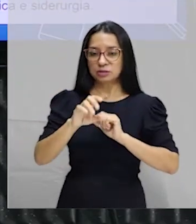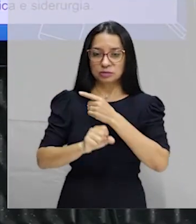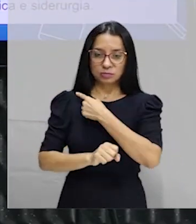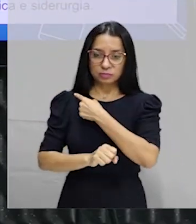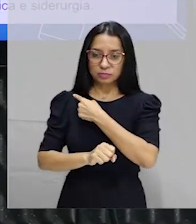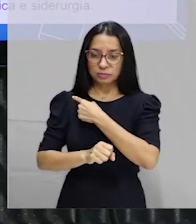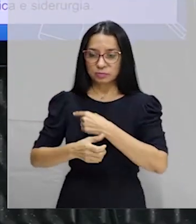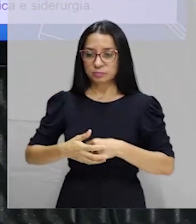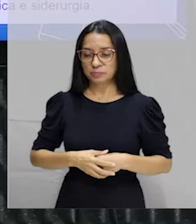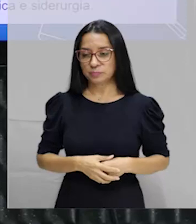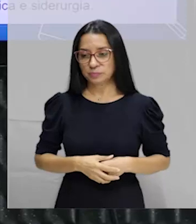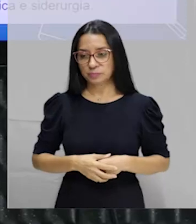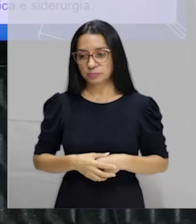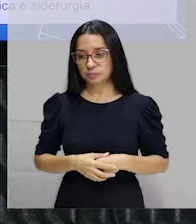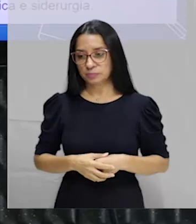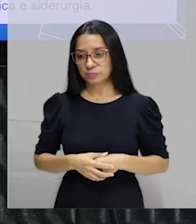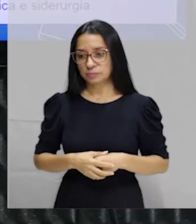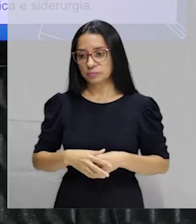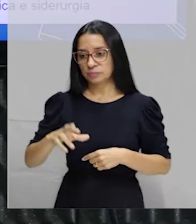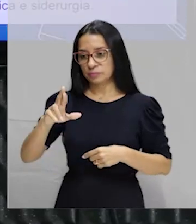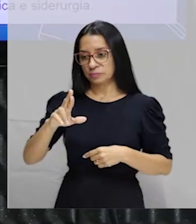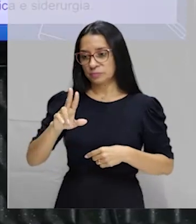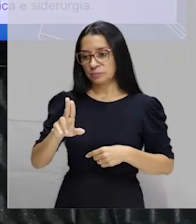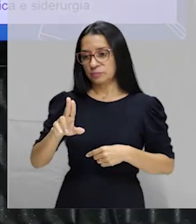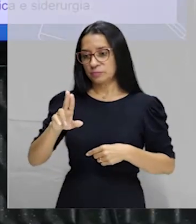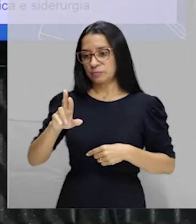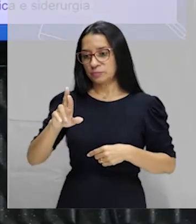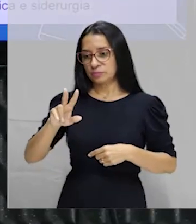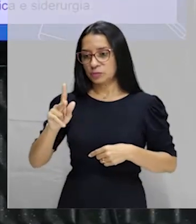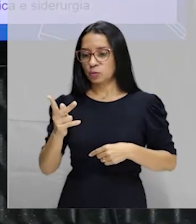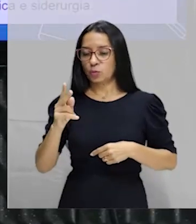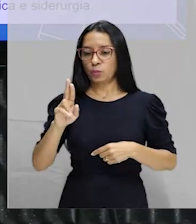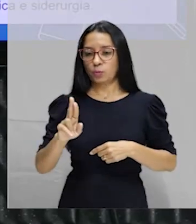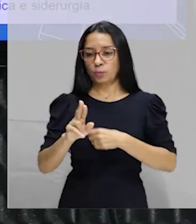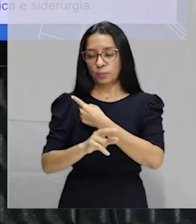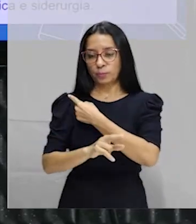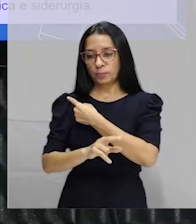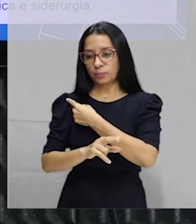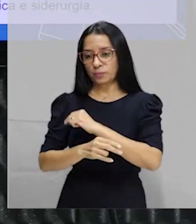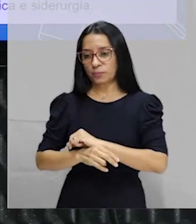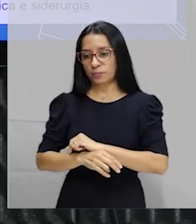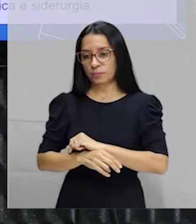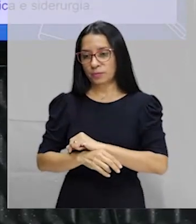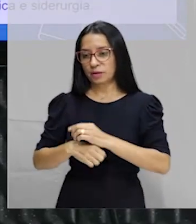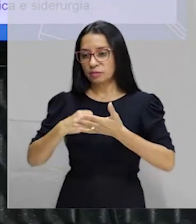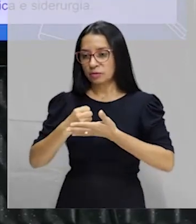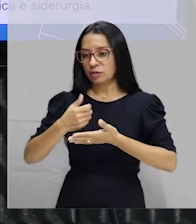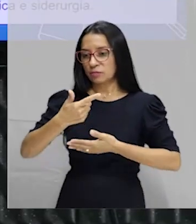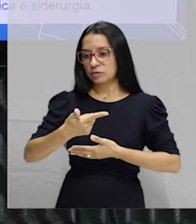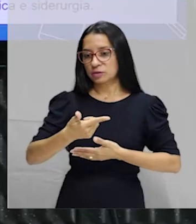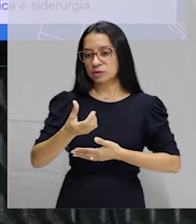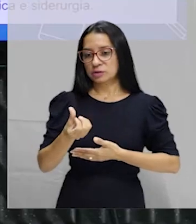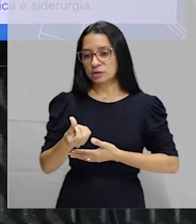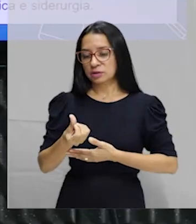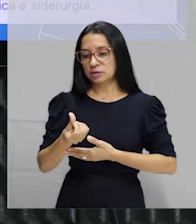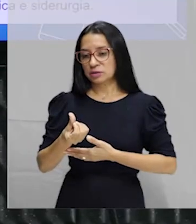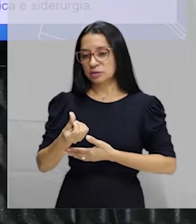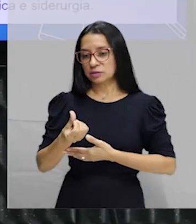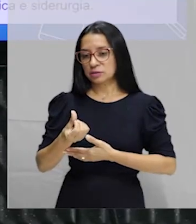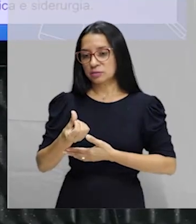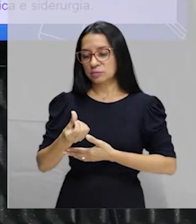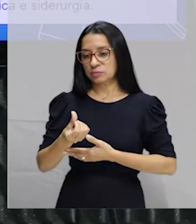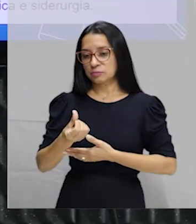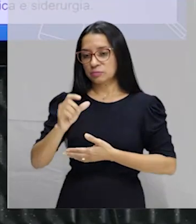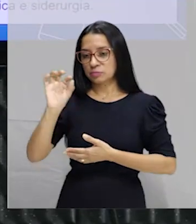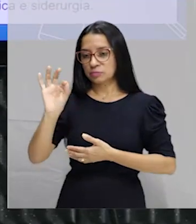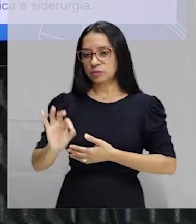Bacia do Ruhr, tá certo? Setor industrial alemão, algumas informações, vai contribuir aí com 26% do PIB alemão e vai empregar